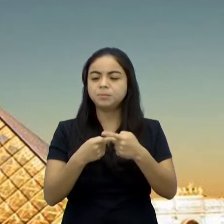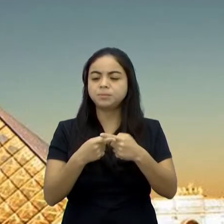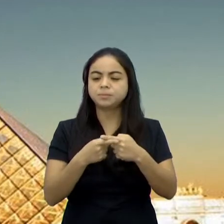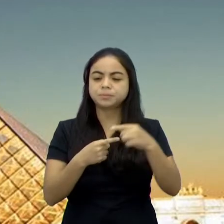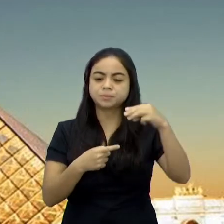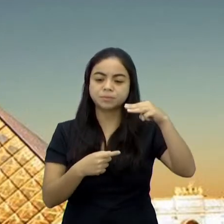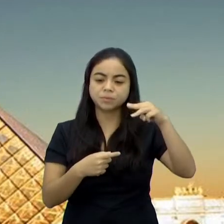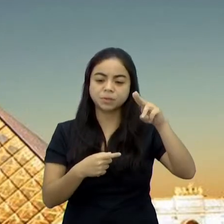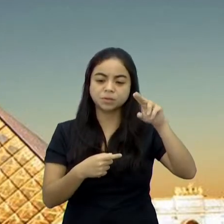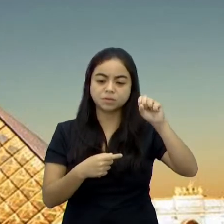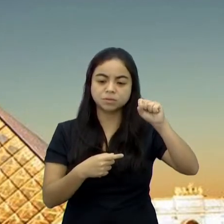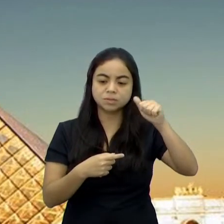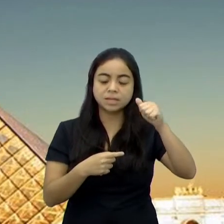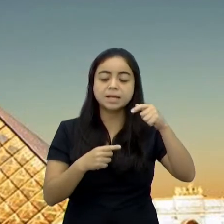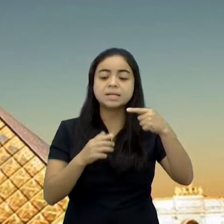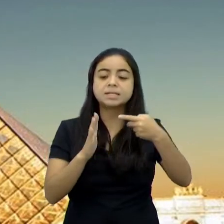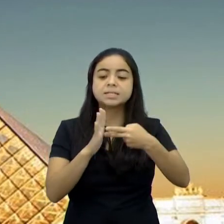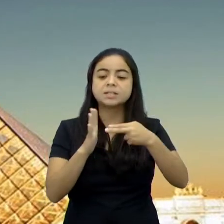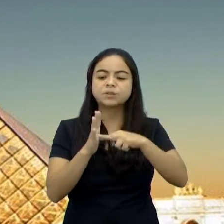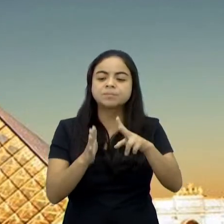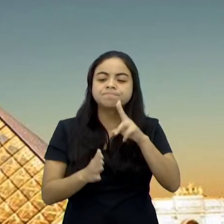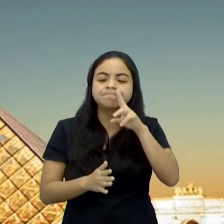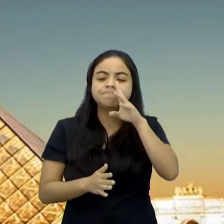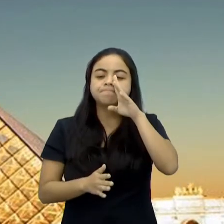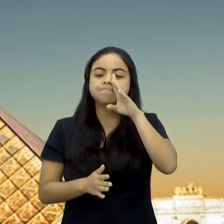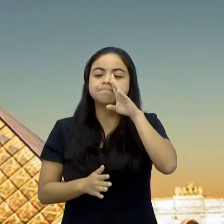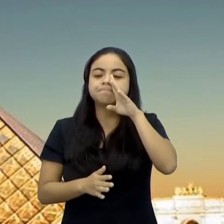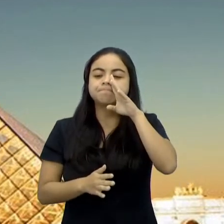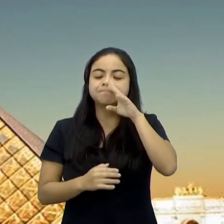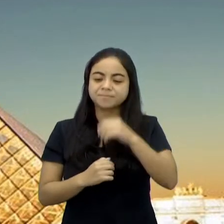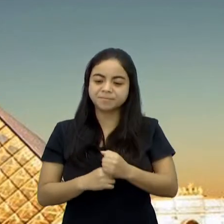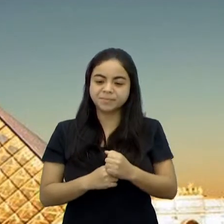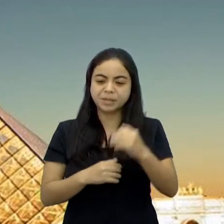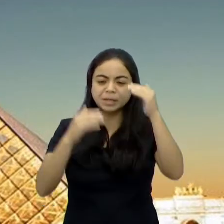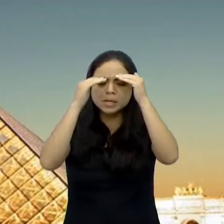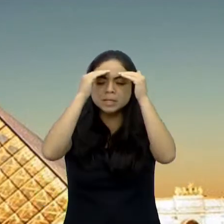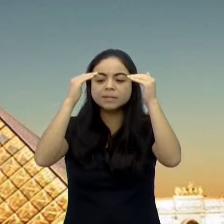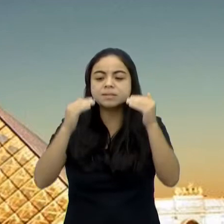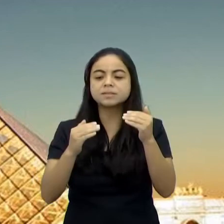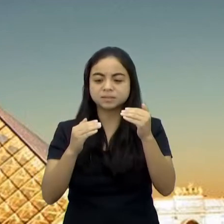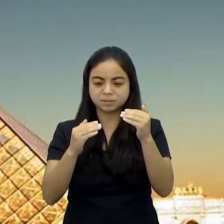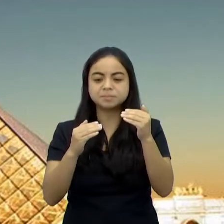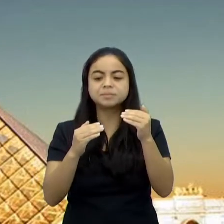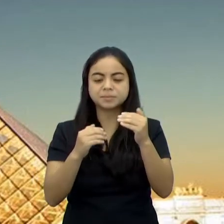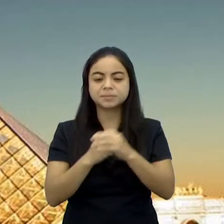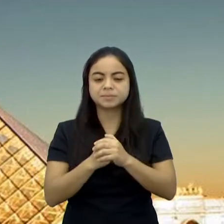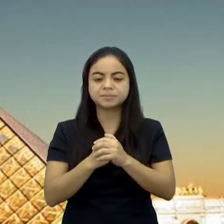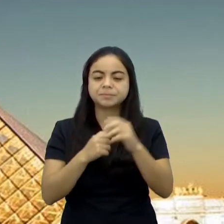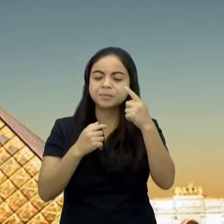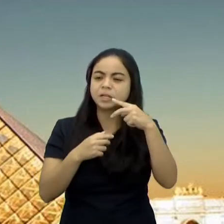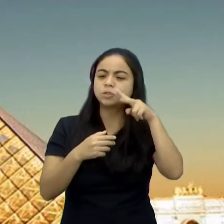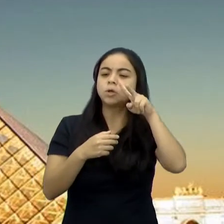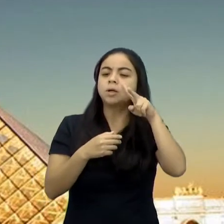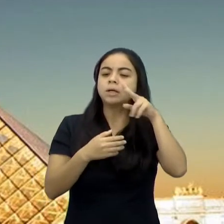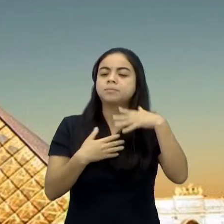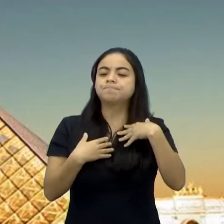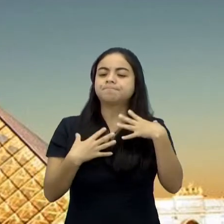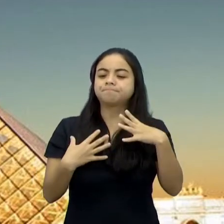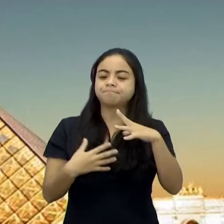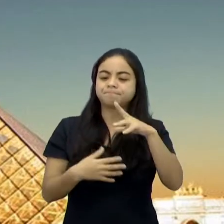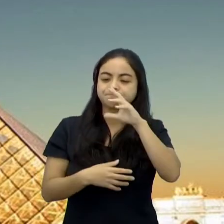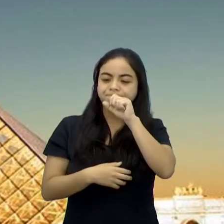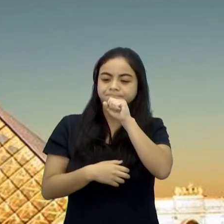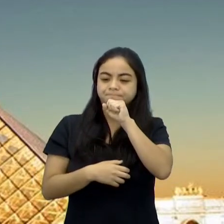aquilo que a gente admira. Ou seja, museu vem de musa, musa é aquilo que nos inspira, que a gente olha, que a gente observa.